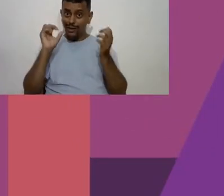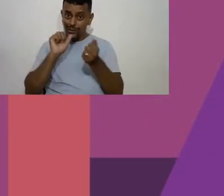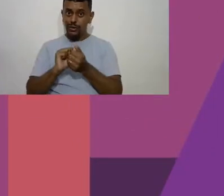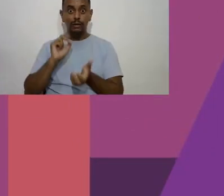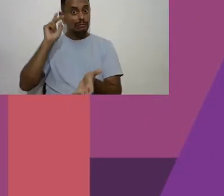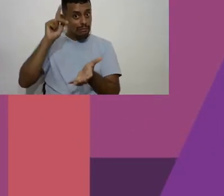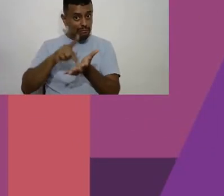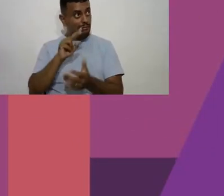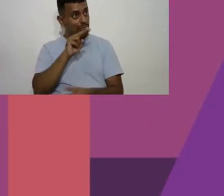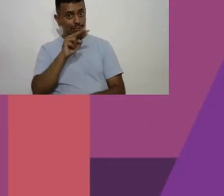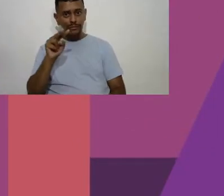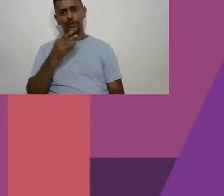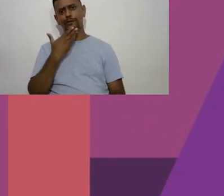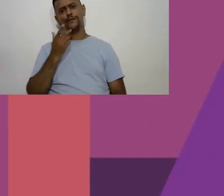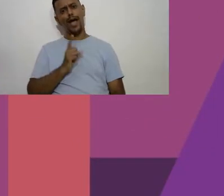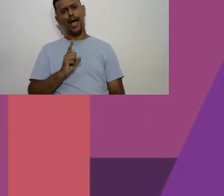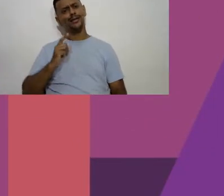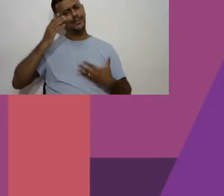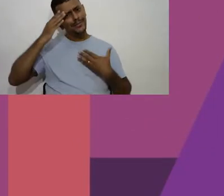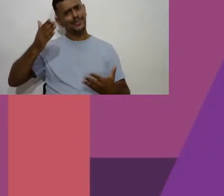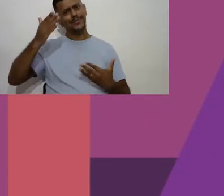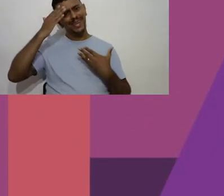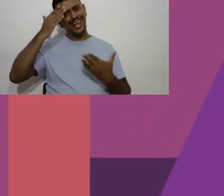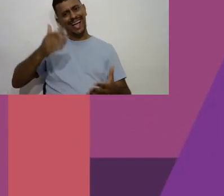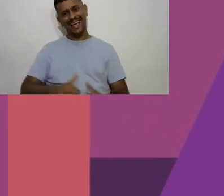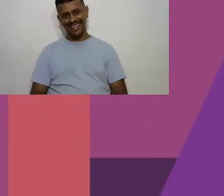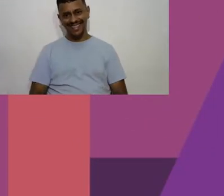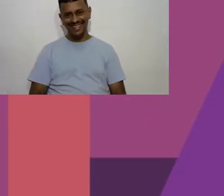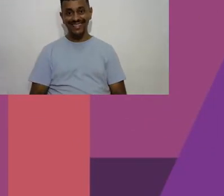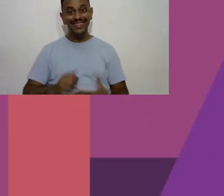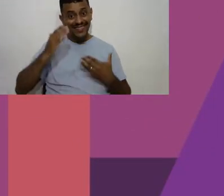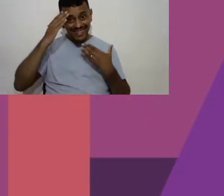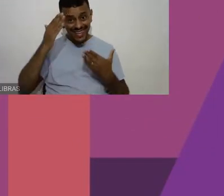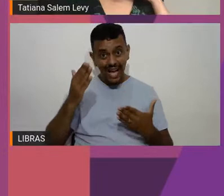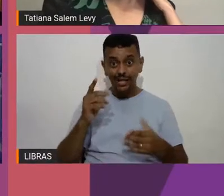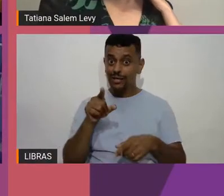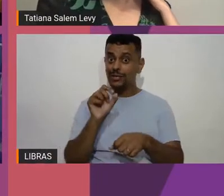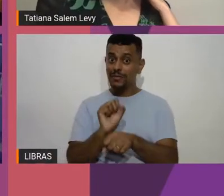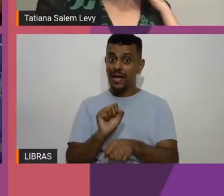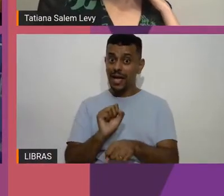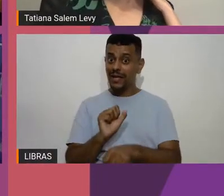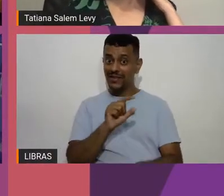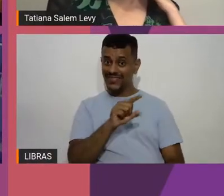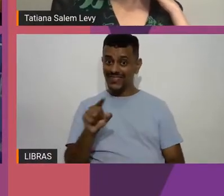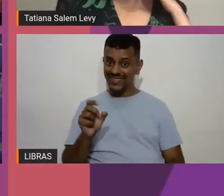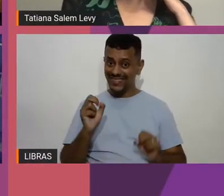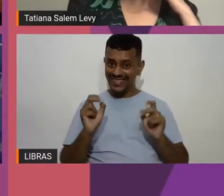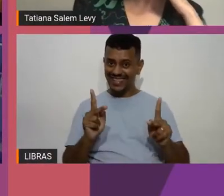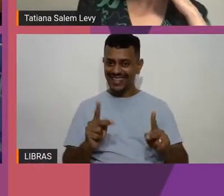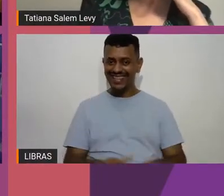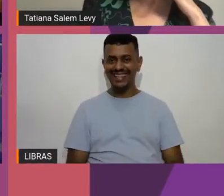realidade não tá fácil obrigado para todo mundo Espero que na Mantiqueira